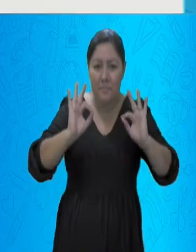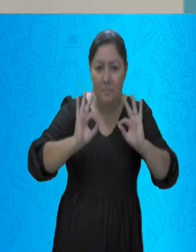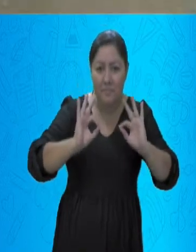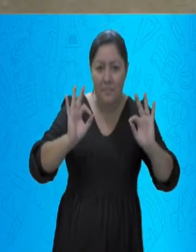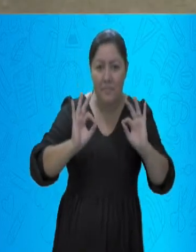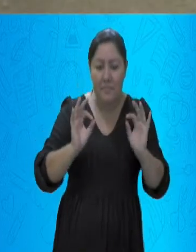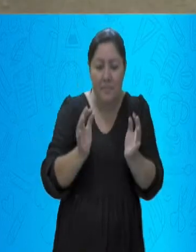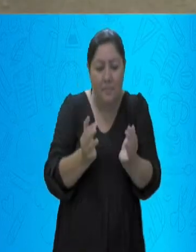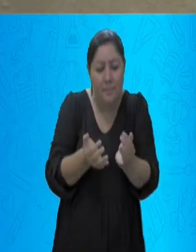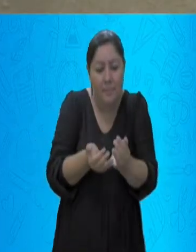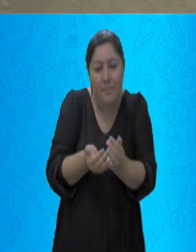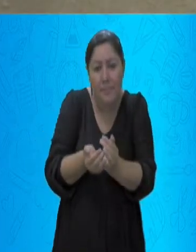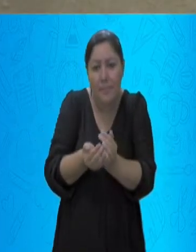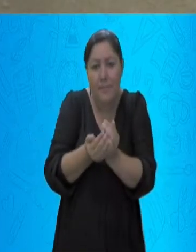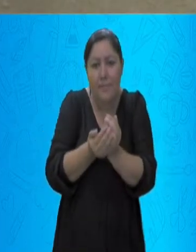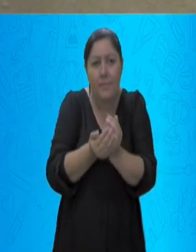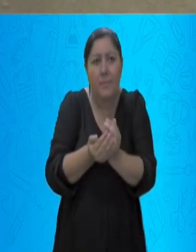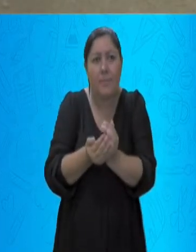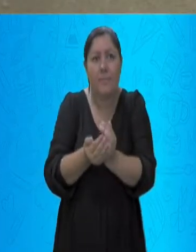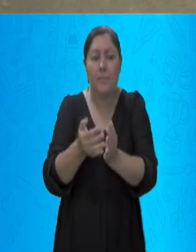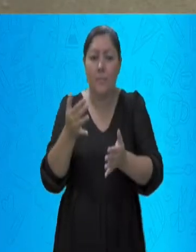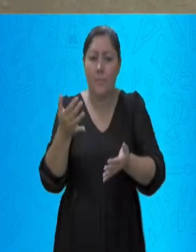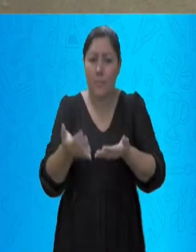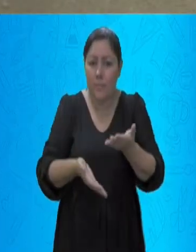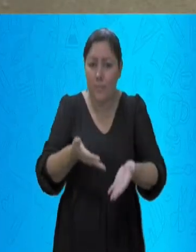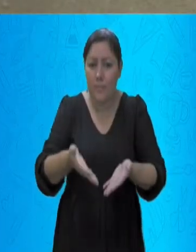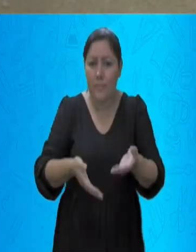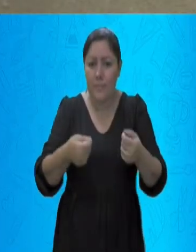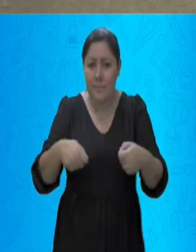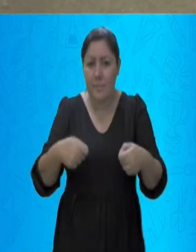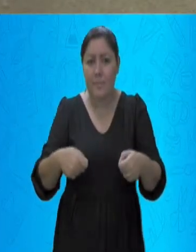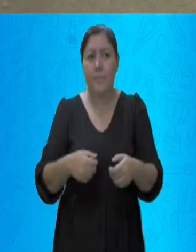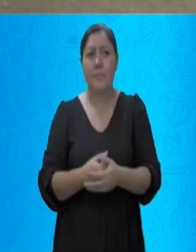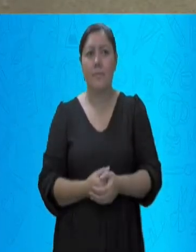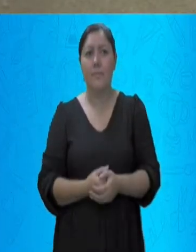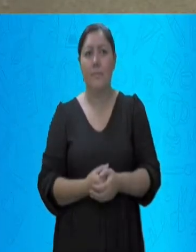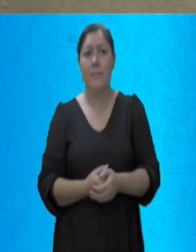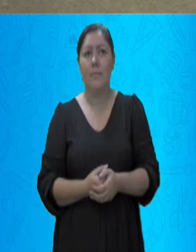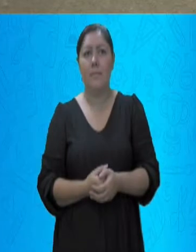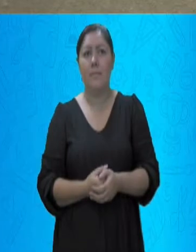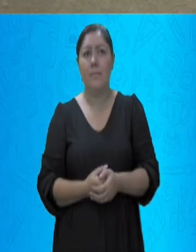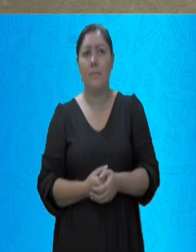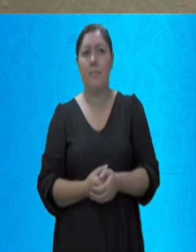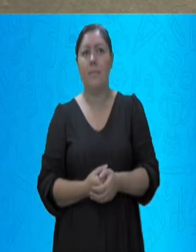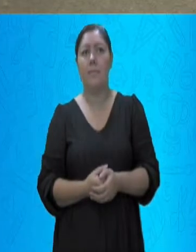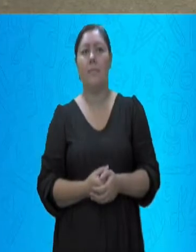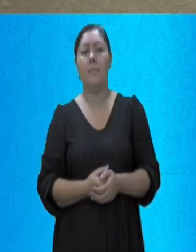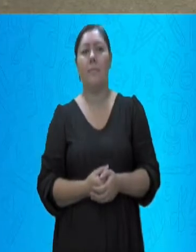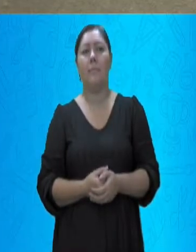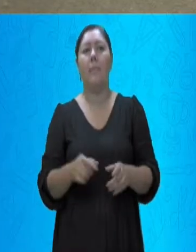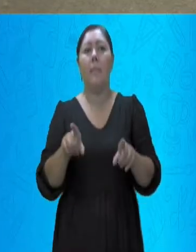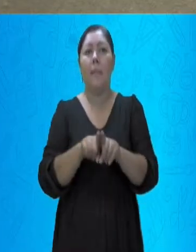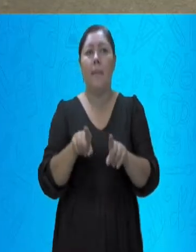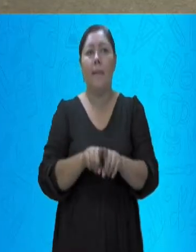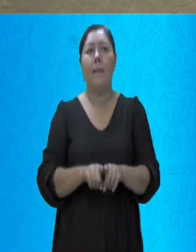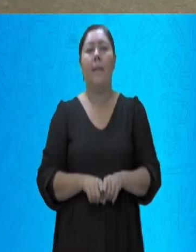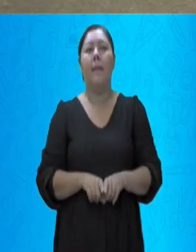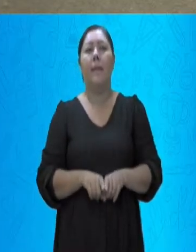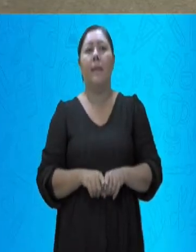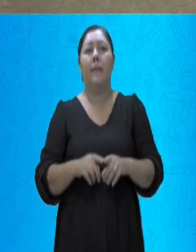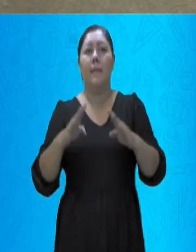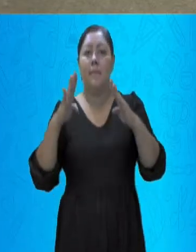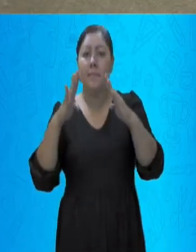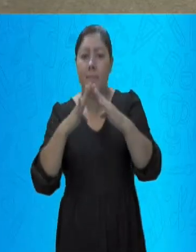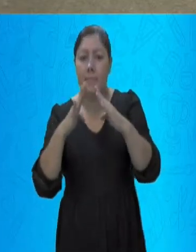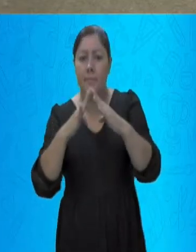só, delicado, fino. Casa. Eu posso falar também lar. Eu tenho um lar, eu